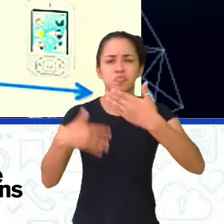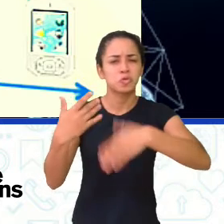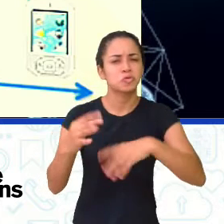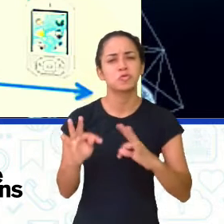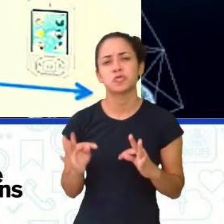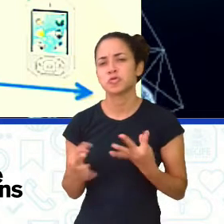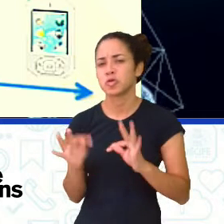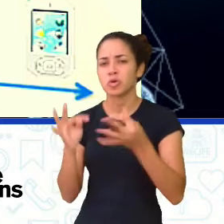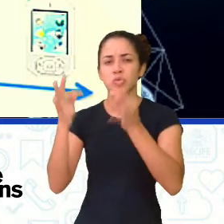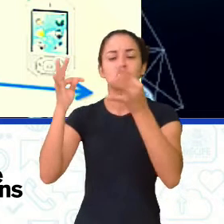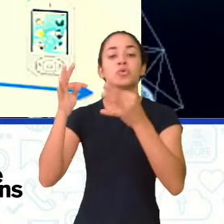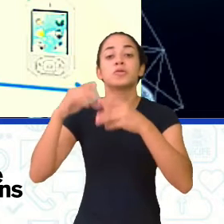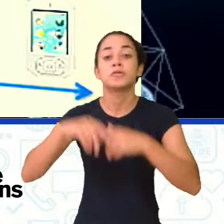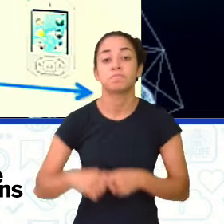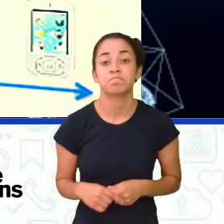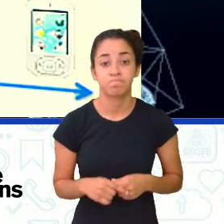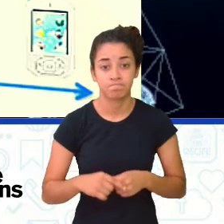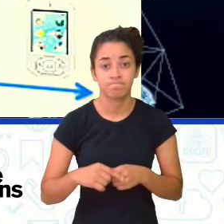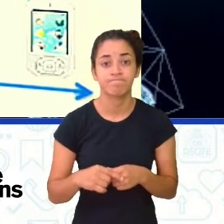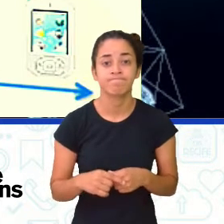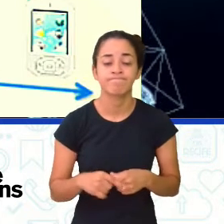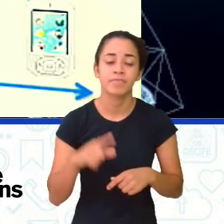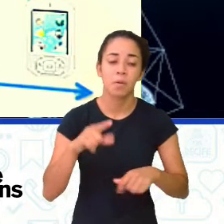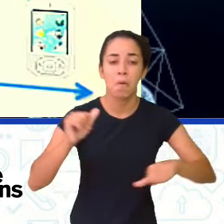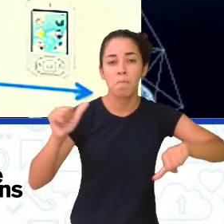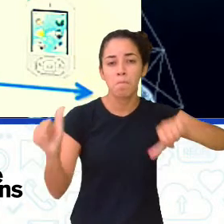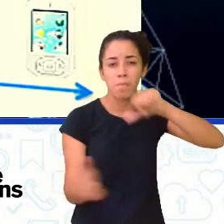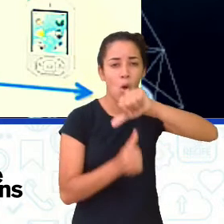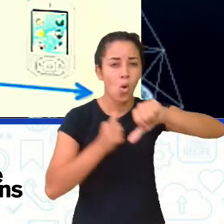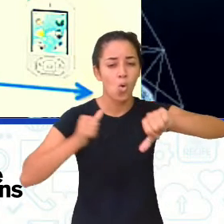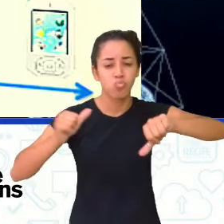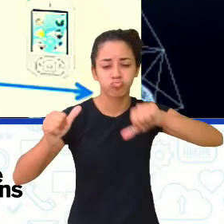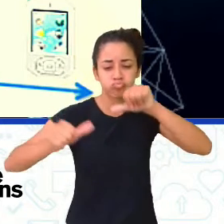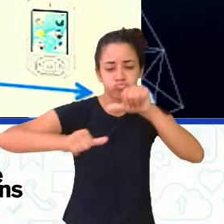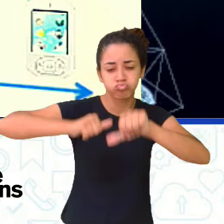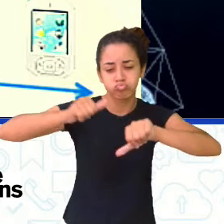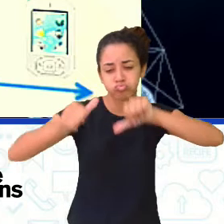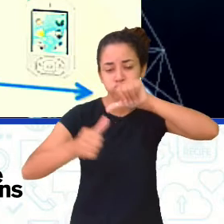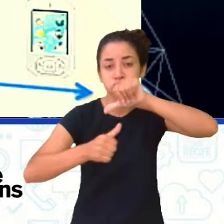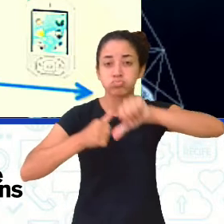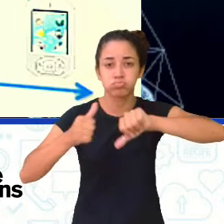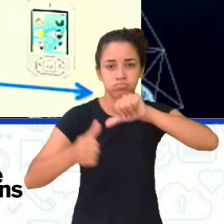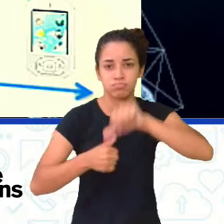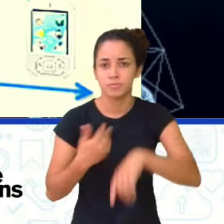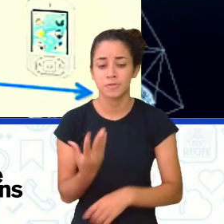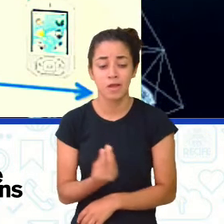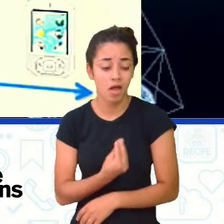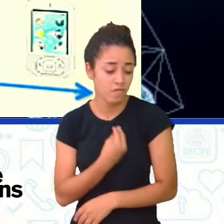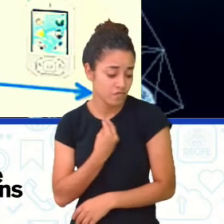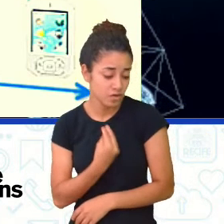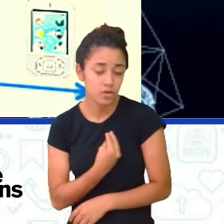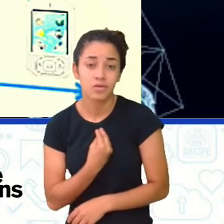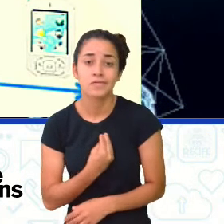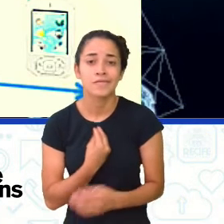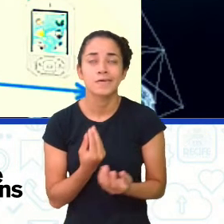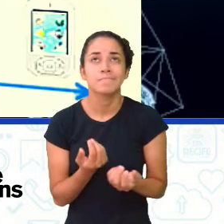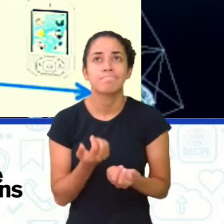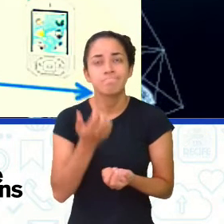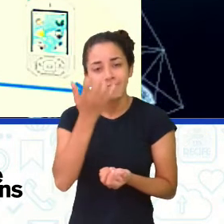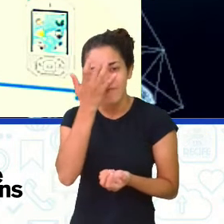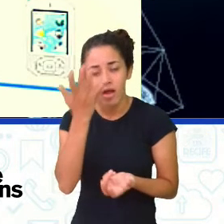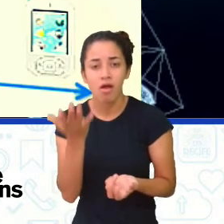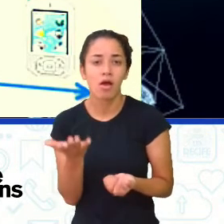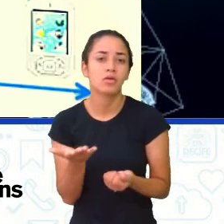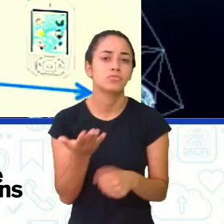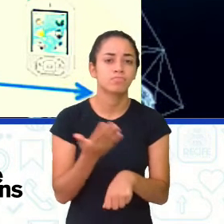também vão passando por transformações, deixando aí a vida do ser humano bem mais